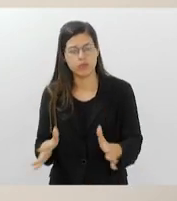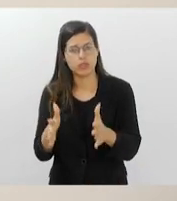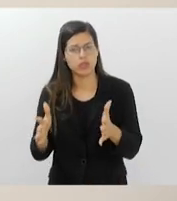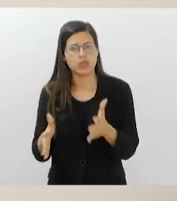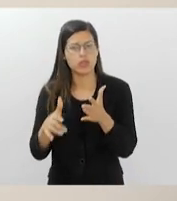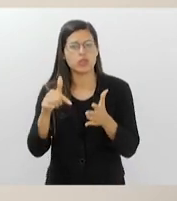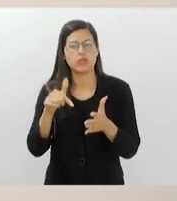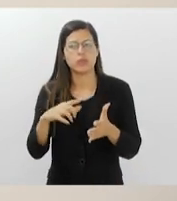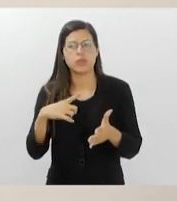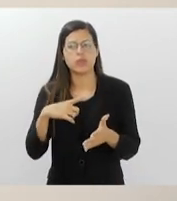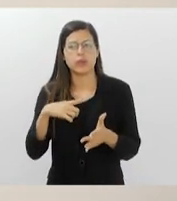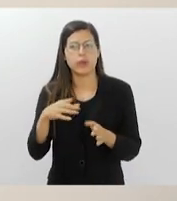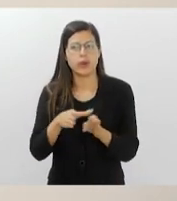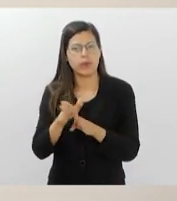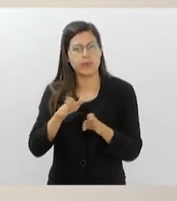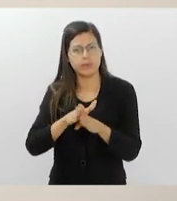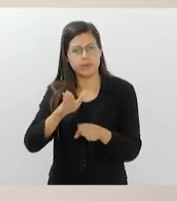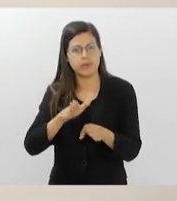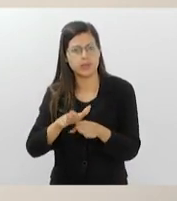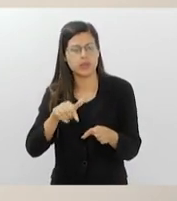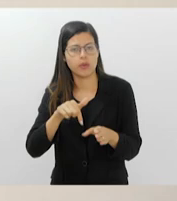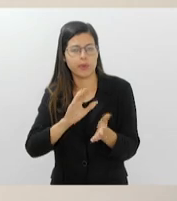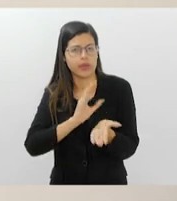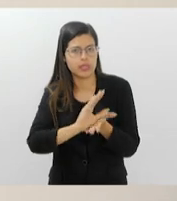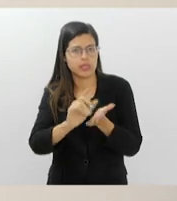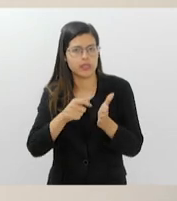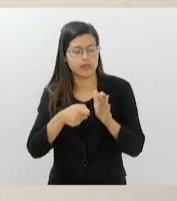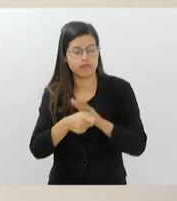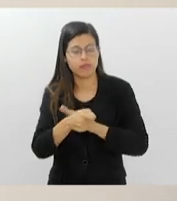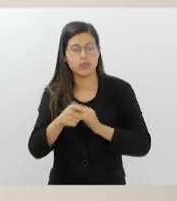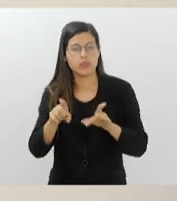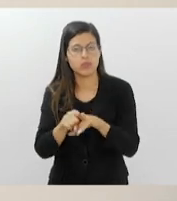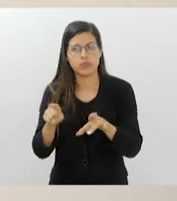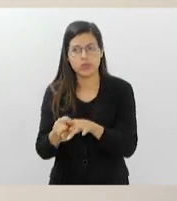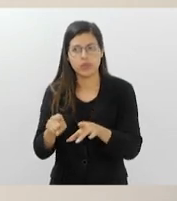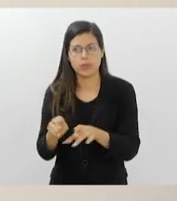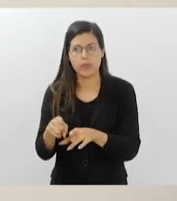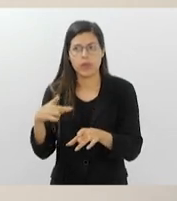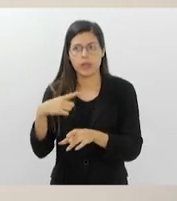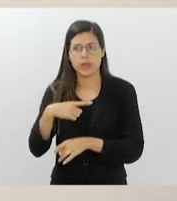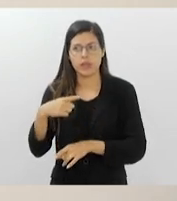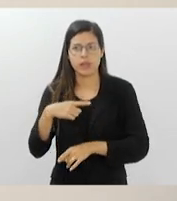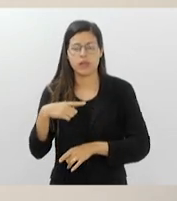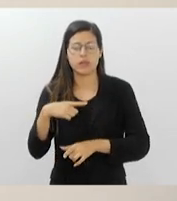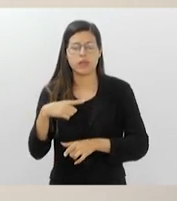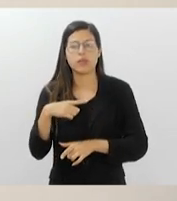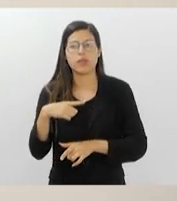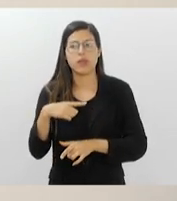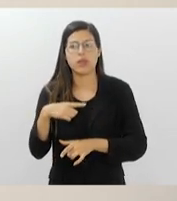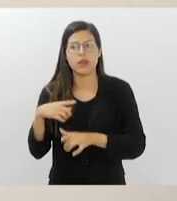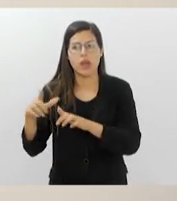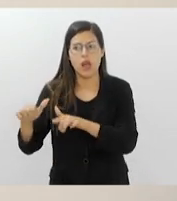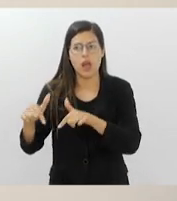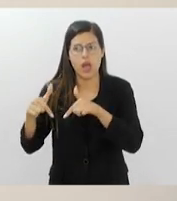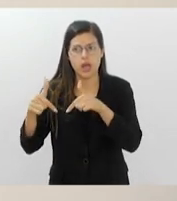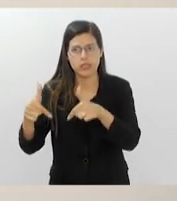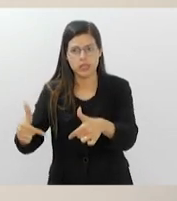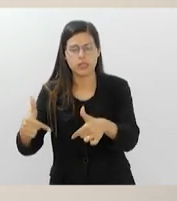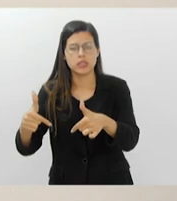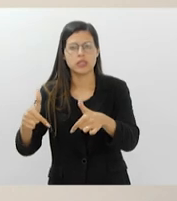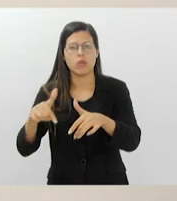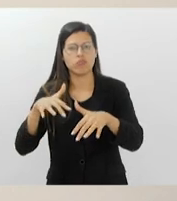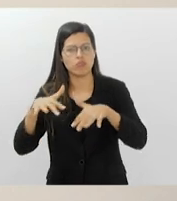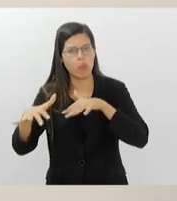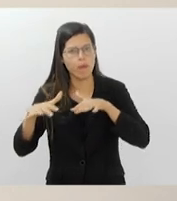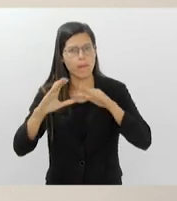recomendação De que parte desses recursos também sejam destinados pro fomento de ações de engajamento comunitário de